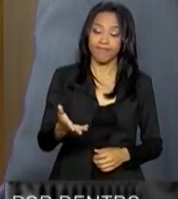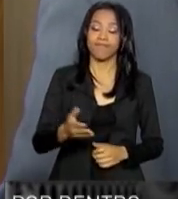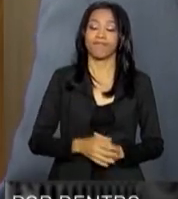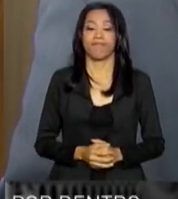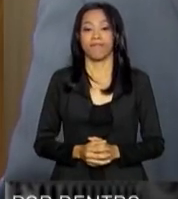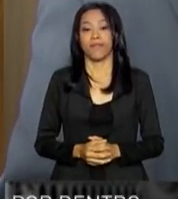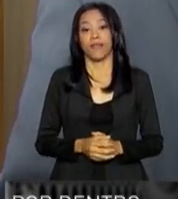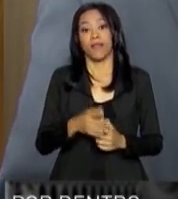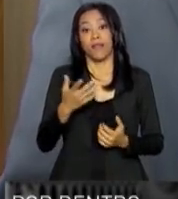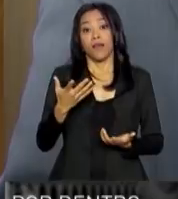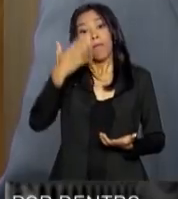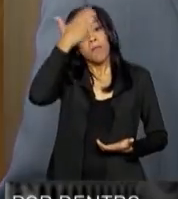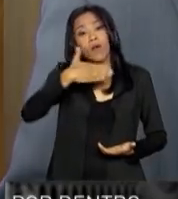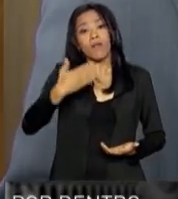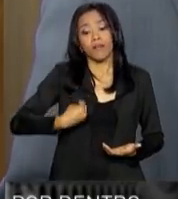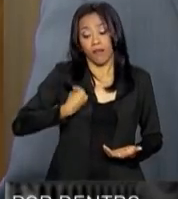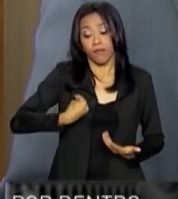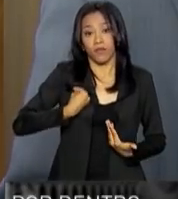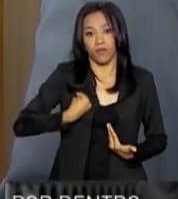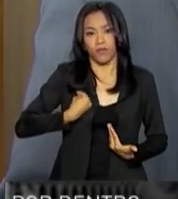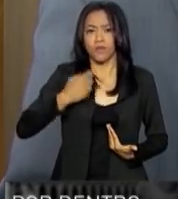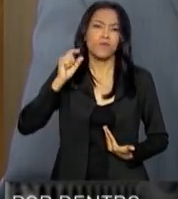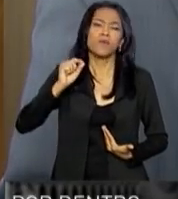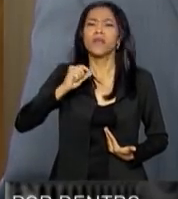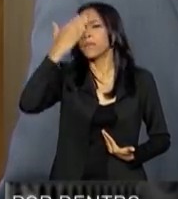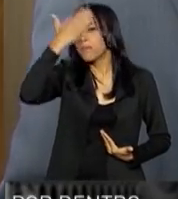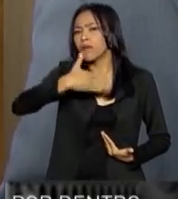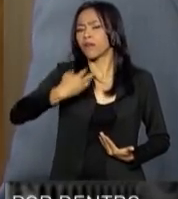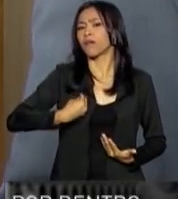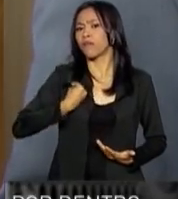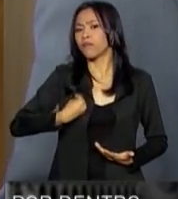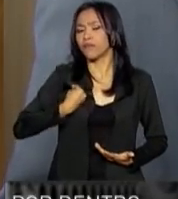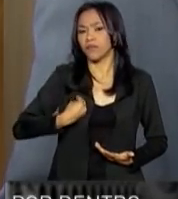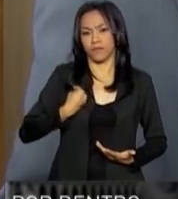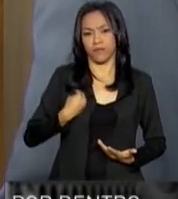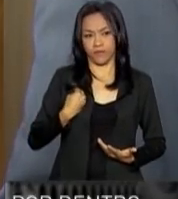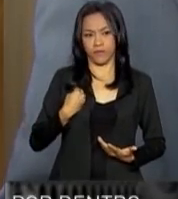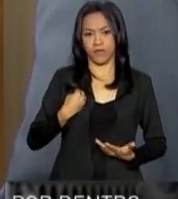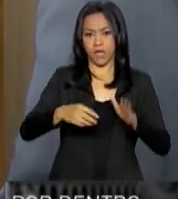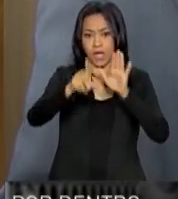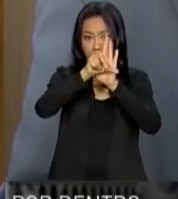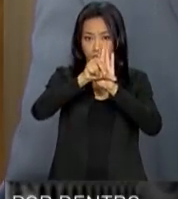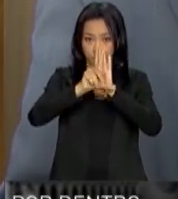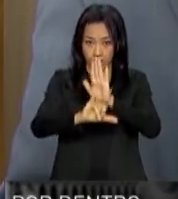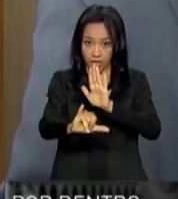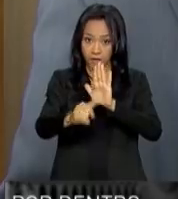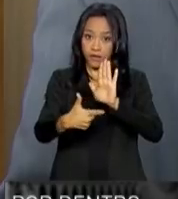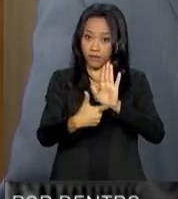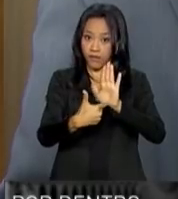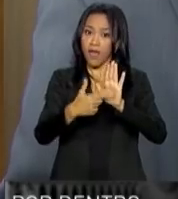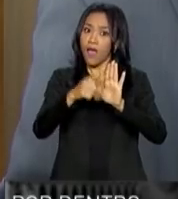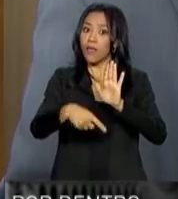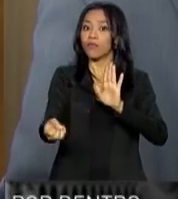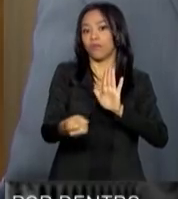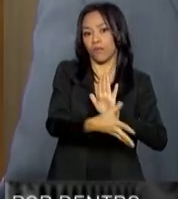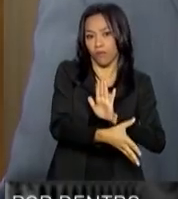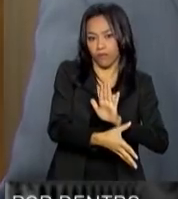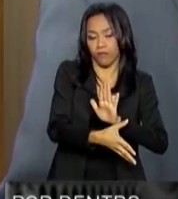questão da prova de vida primeiro tem que entender o que é a prova de vida a legislação sobre prova de vida é uma legislação muito nova